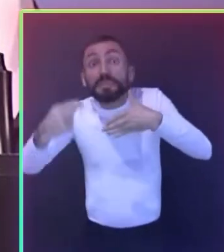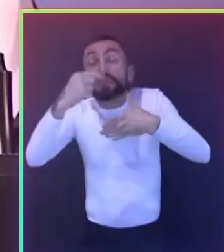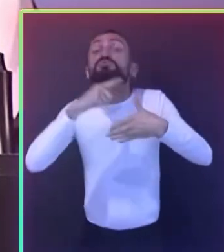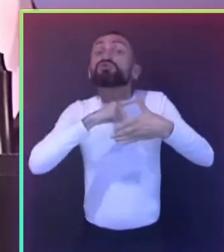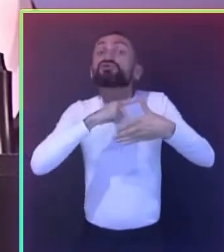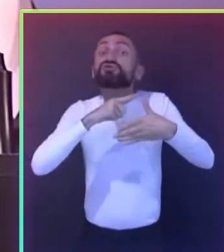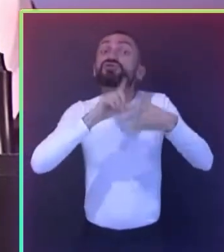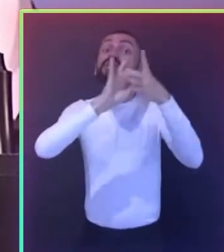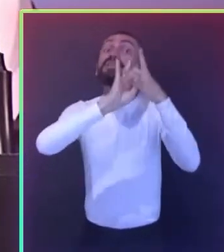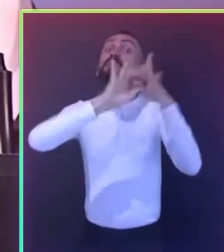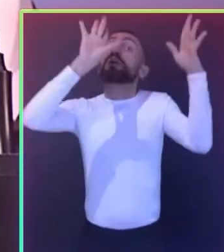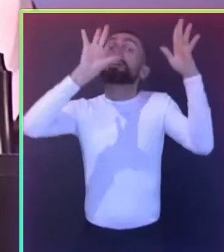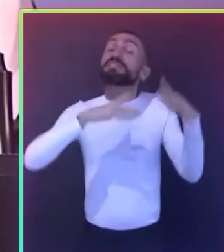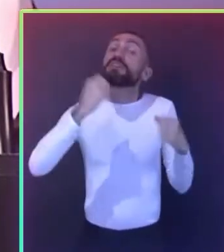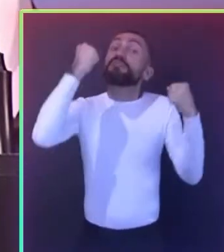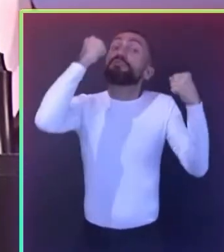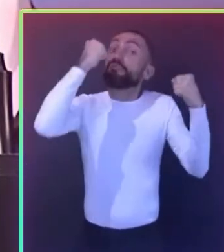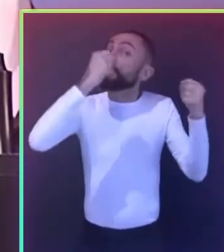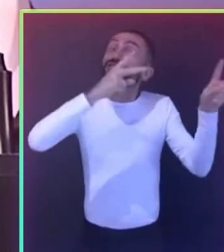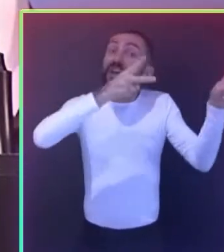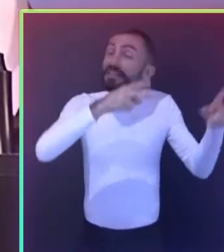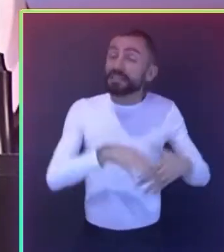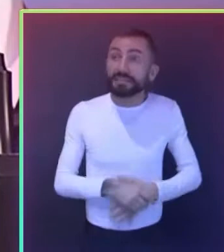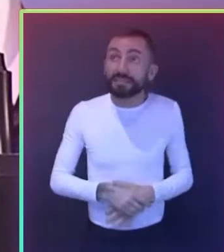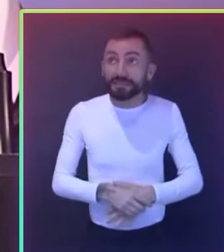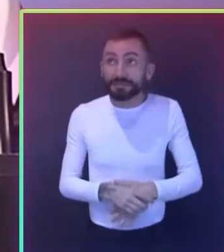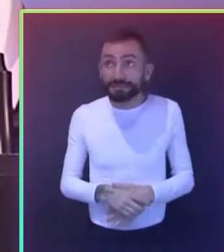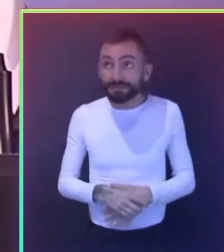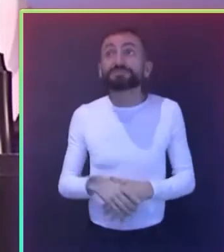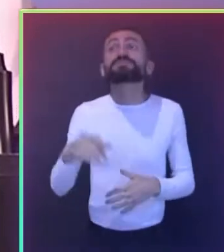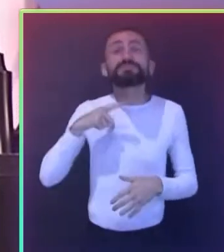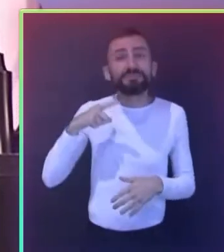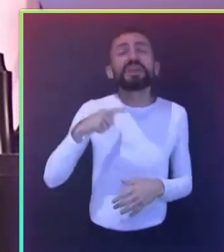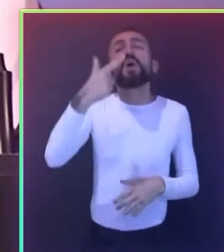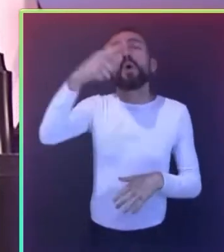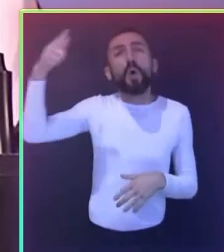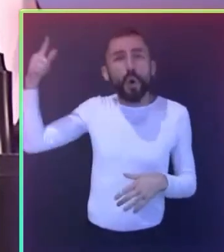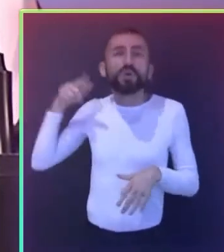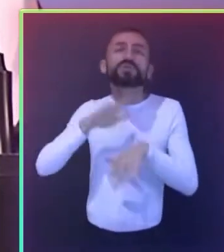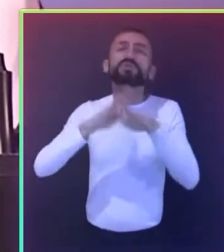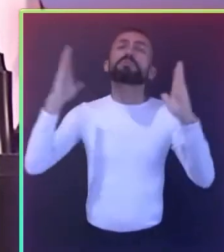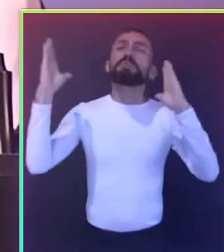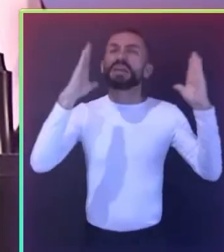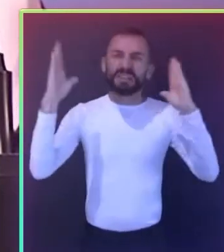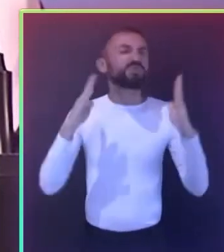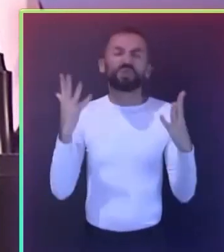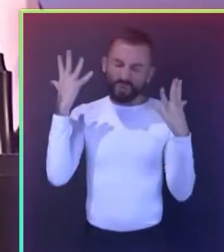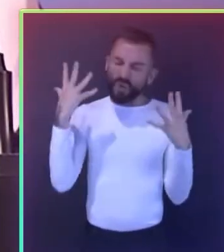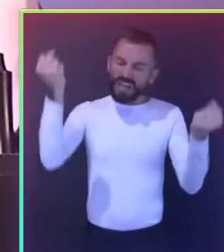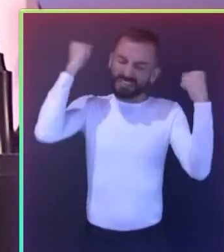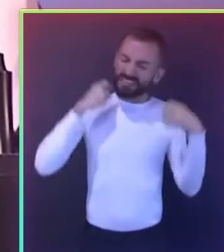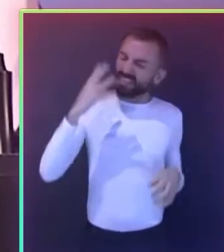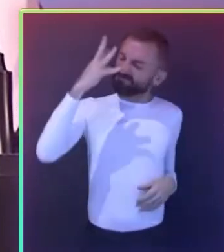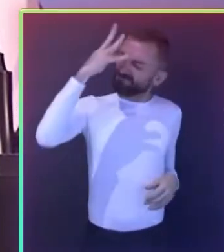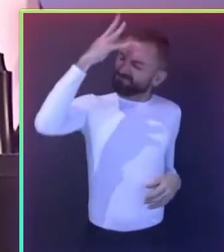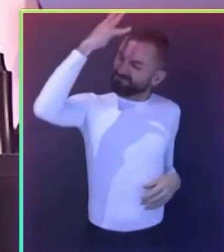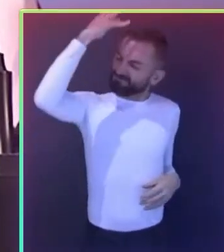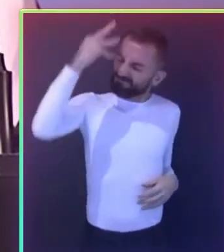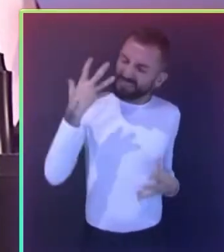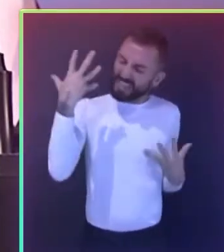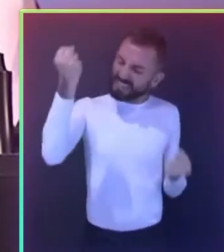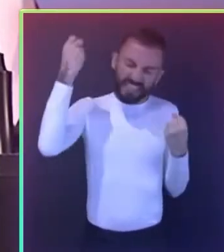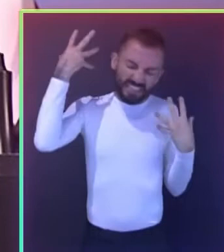o modus Operandi é o já conhecido de outros períodos de obscurantismo negacionismo os ataques à imprensa